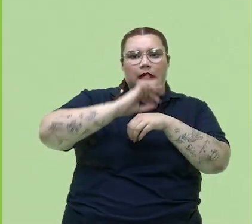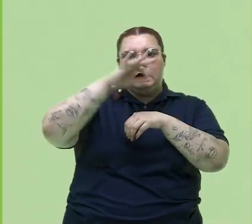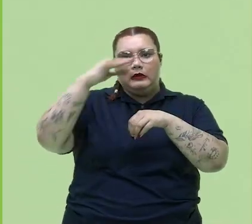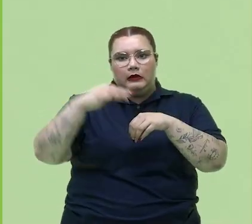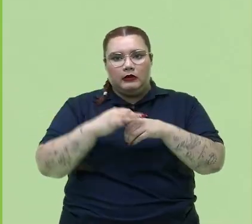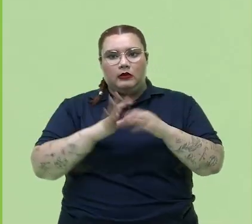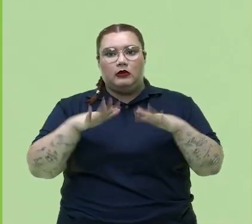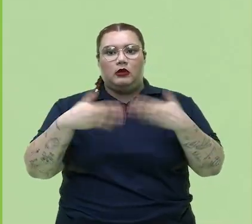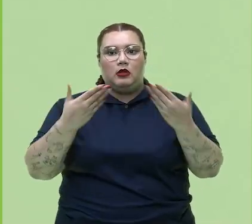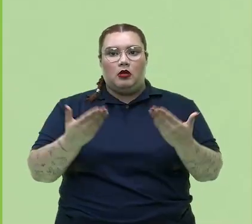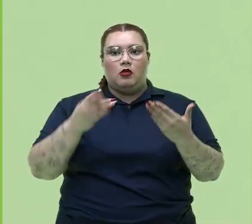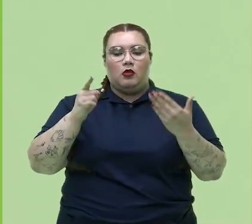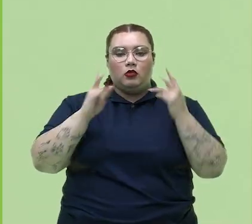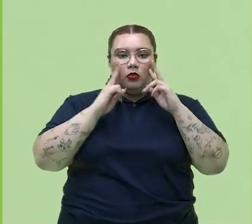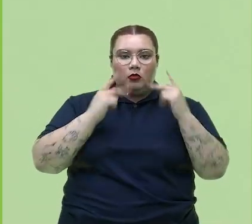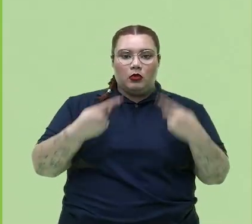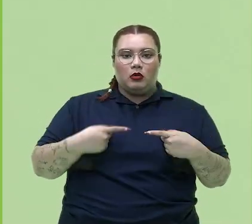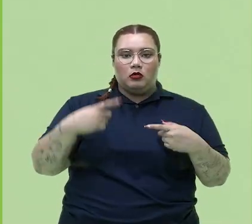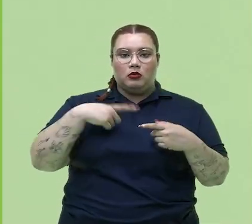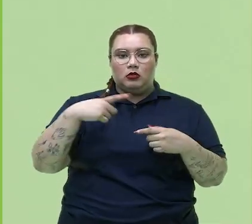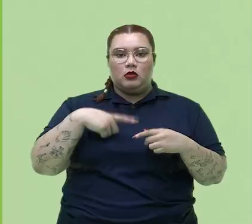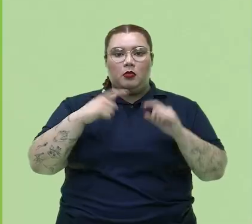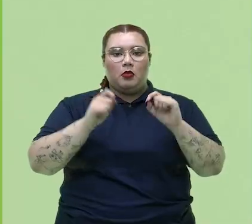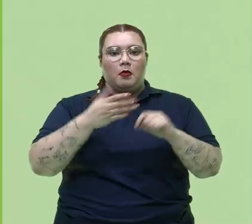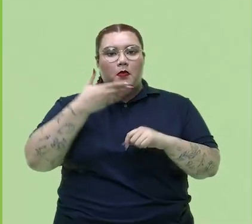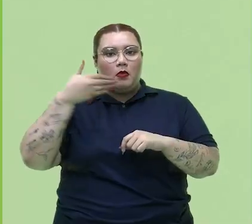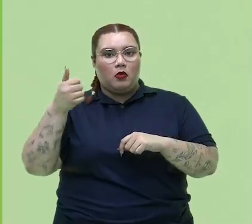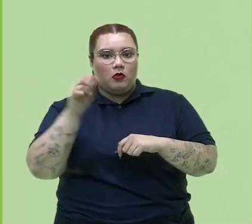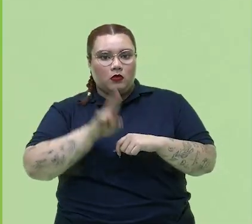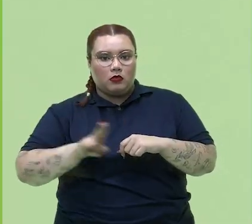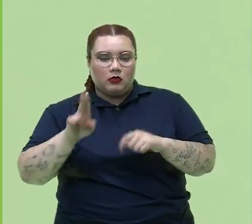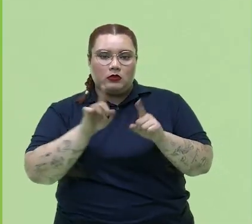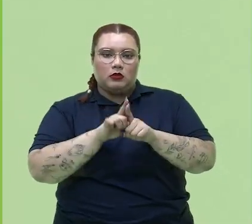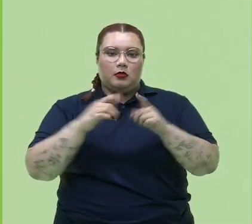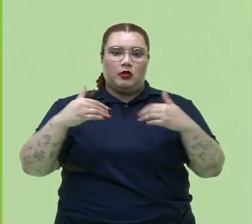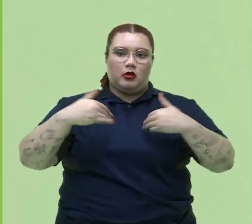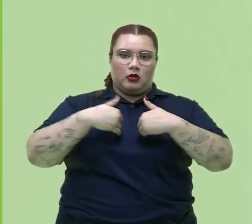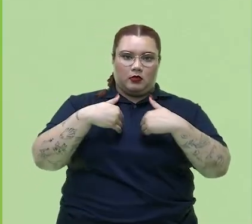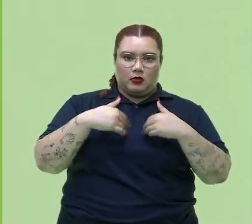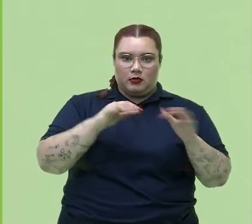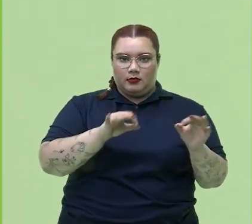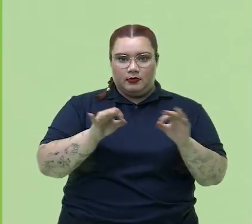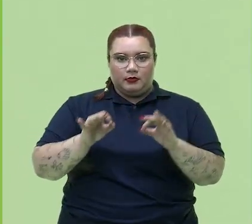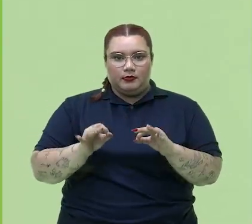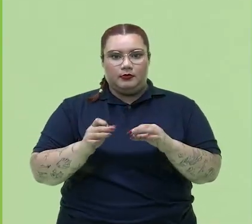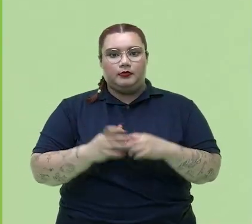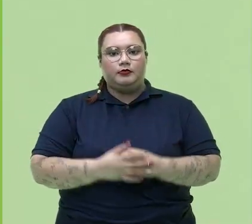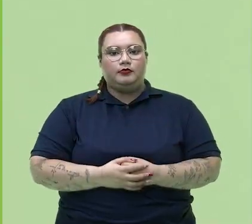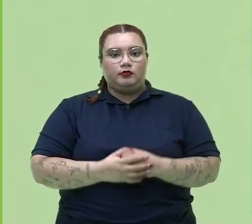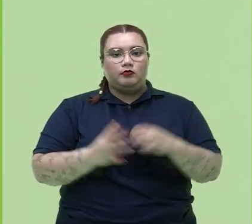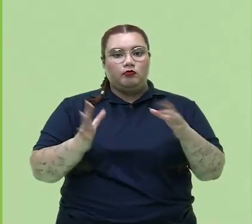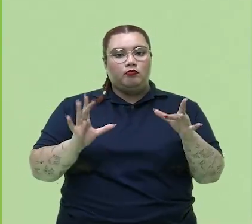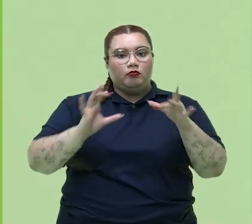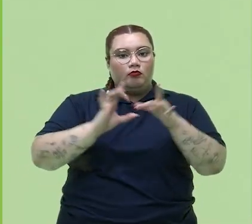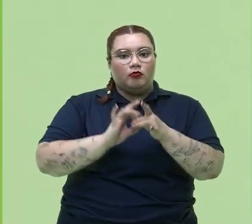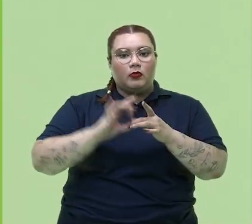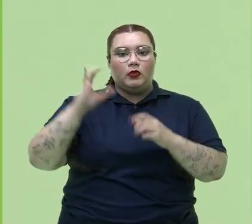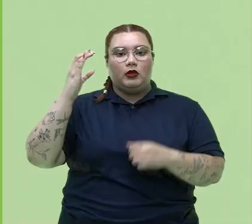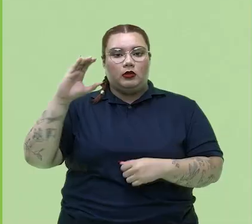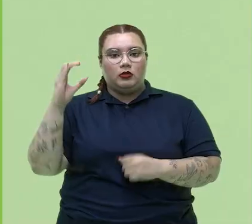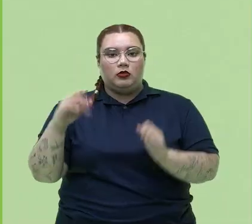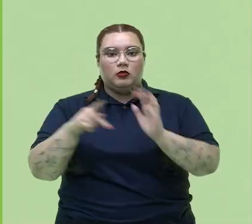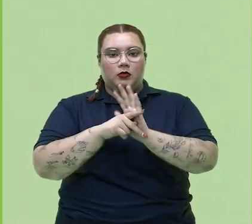faz uso do melhoramento genético em plantas, como ele também faz em animais, tá bom? Dentro da ciência aí